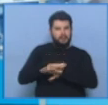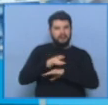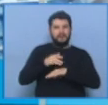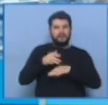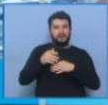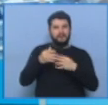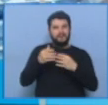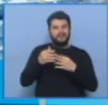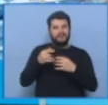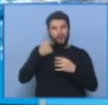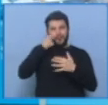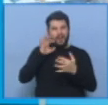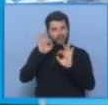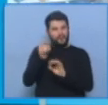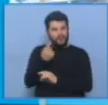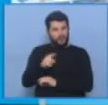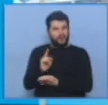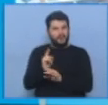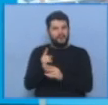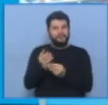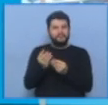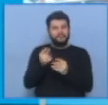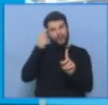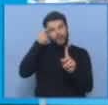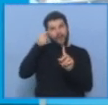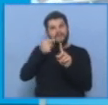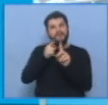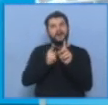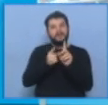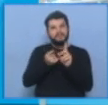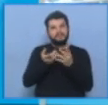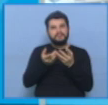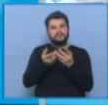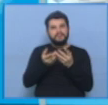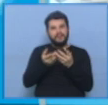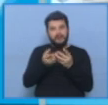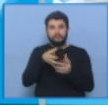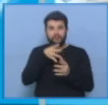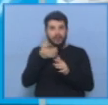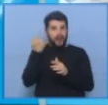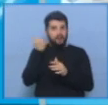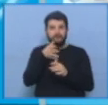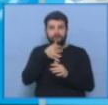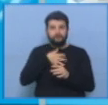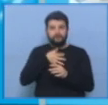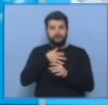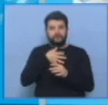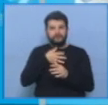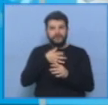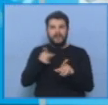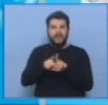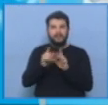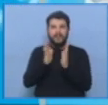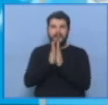muito desumana. E talvez o objetivo era, tu fizeste referência há pouco, manter a credibilidade da